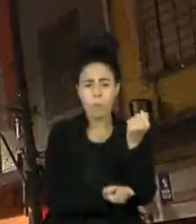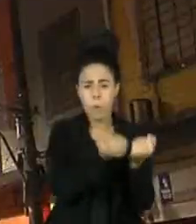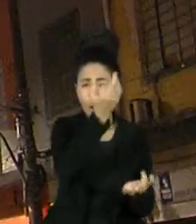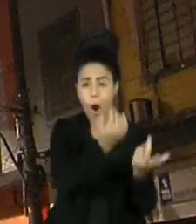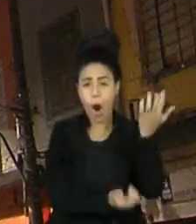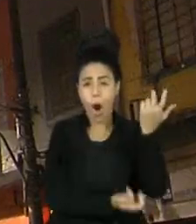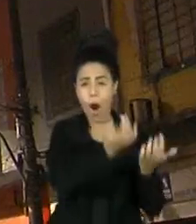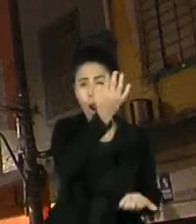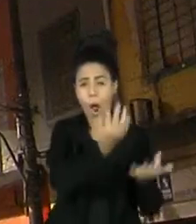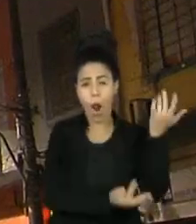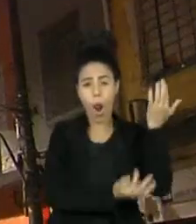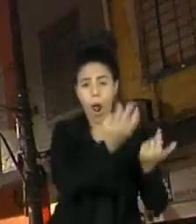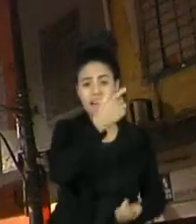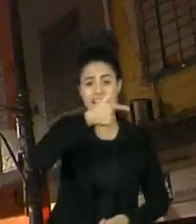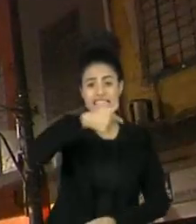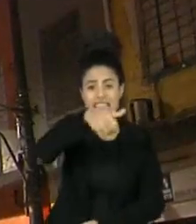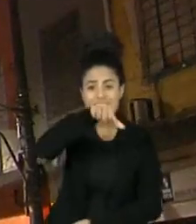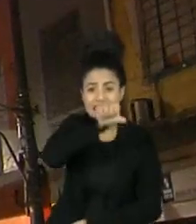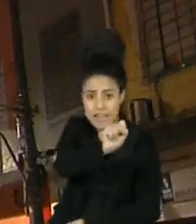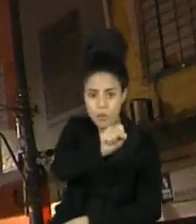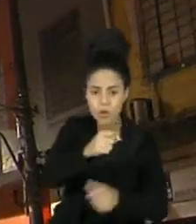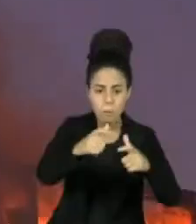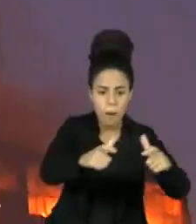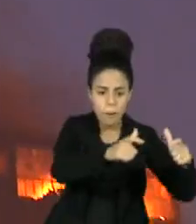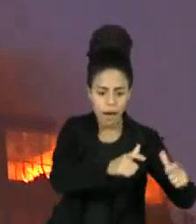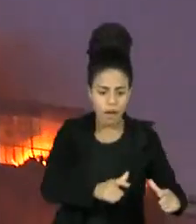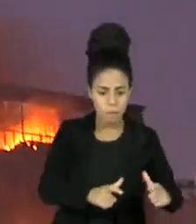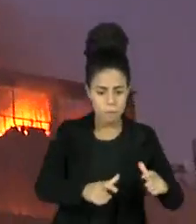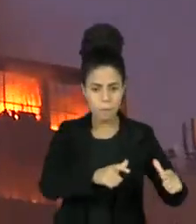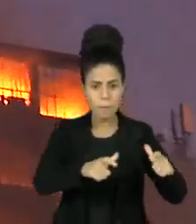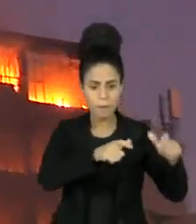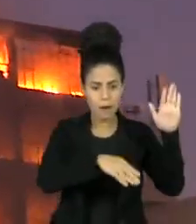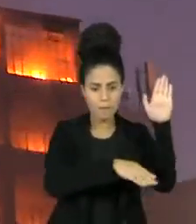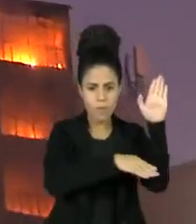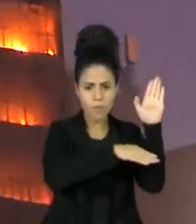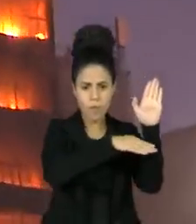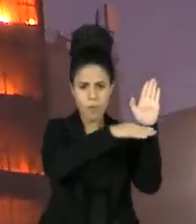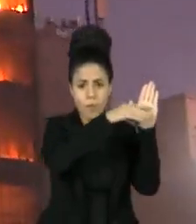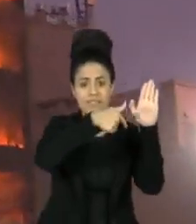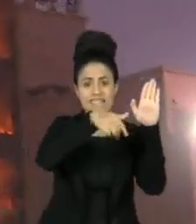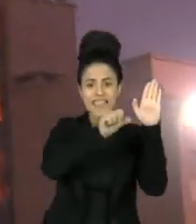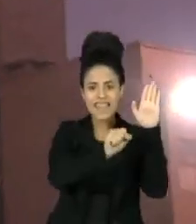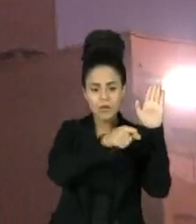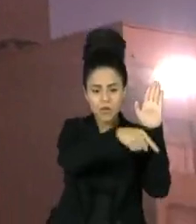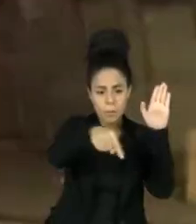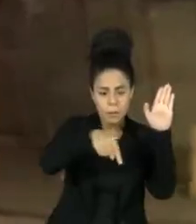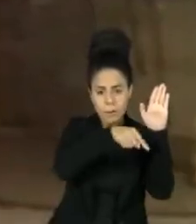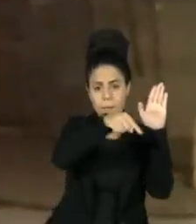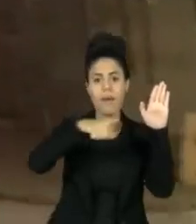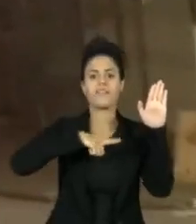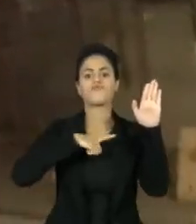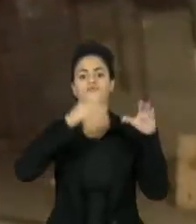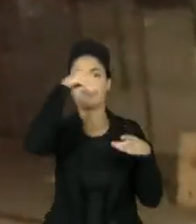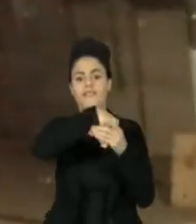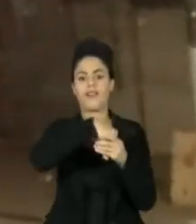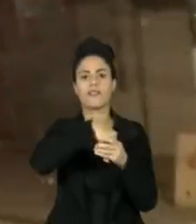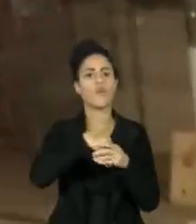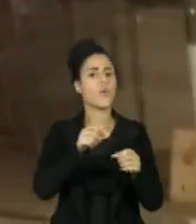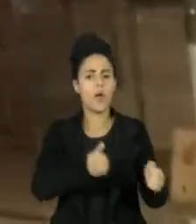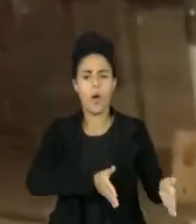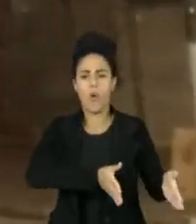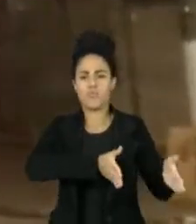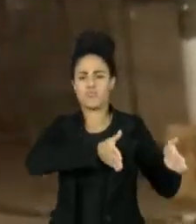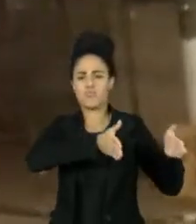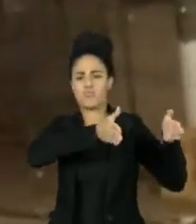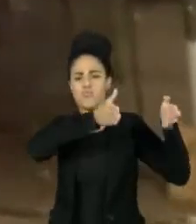as 78 salas do edifício, que abrigavam lojas, estoques e escritórios comerciais. O imóvel tinha uma